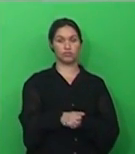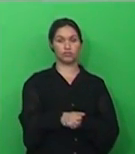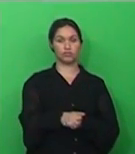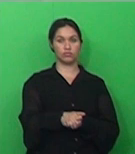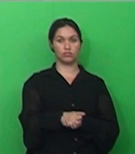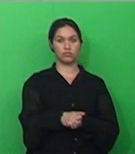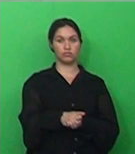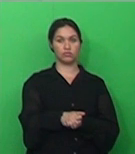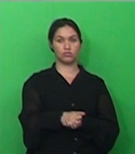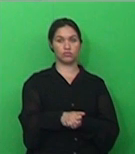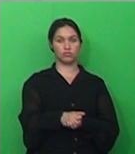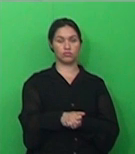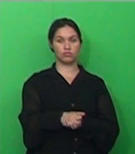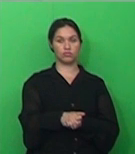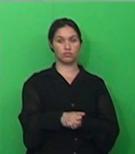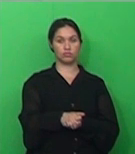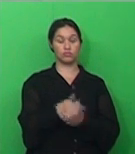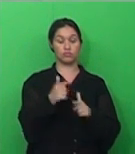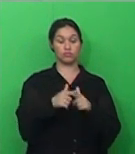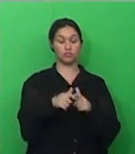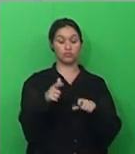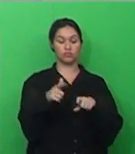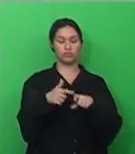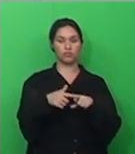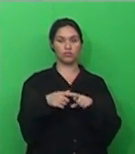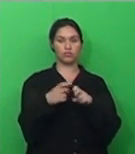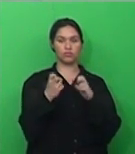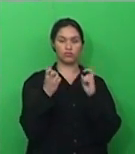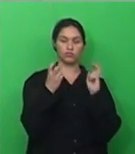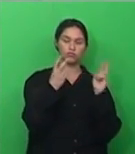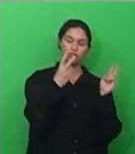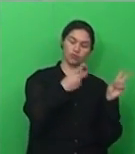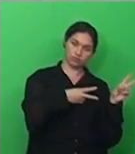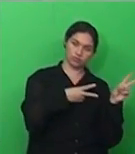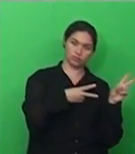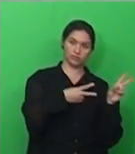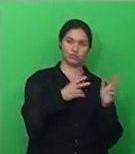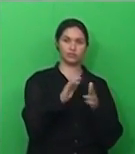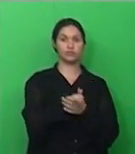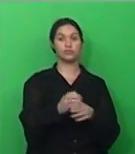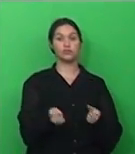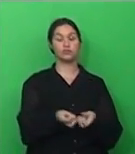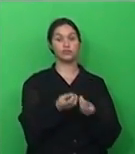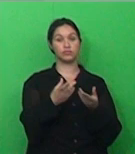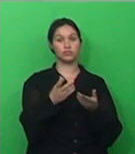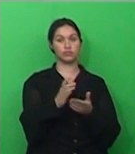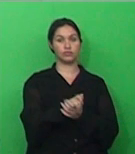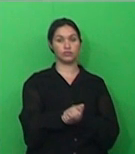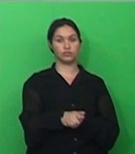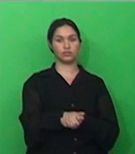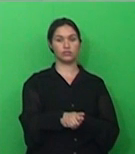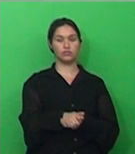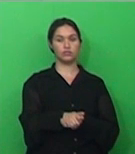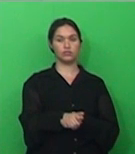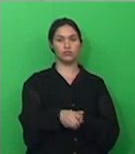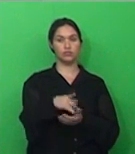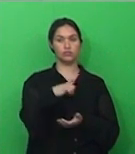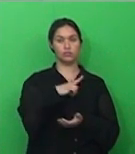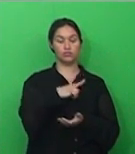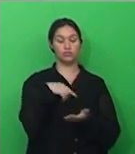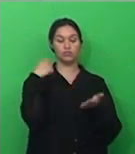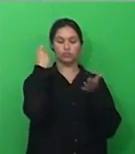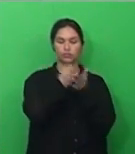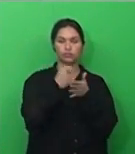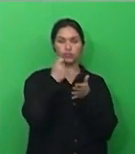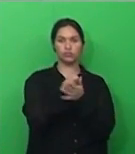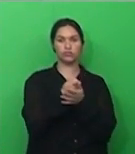dormir lá. Então, temos que melhorar. Se for para ficar aberto, todos aqui são intimados a ir lá e brigar para que o